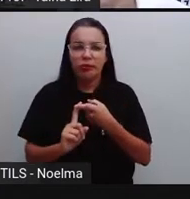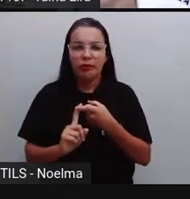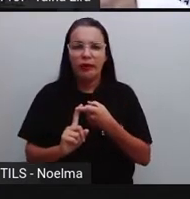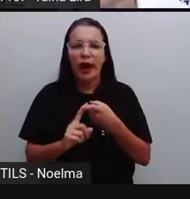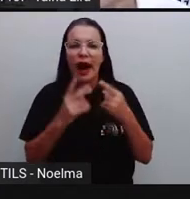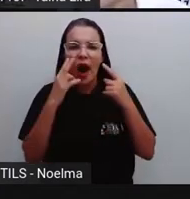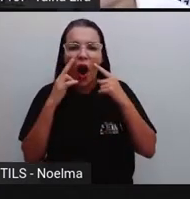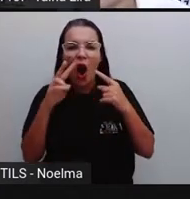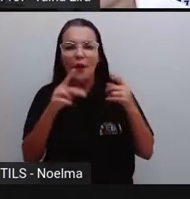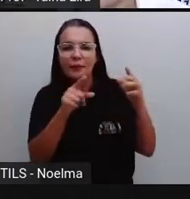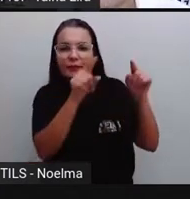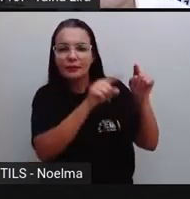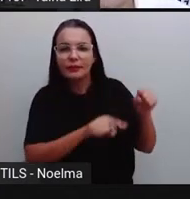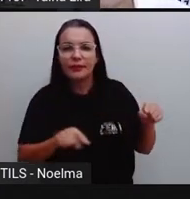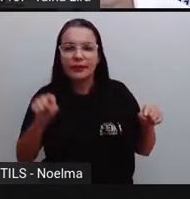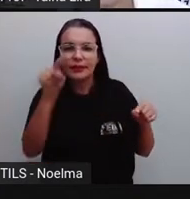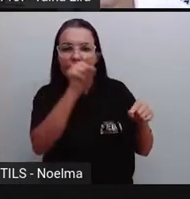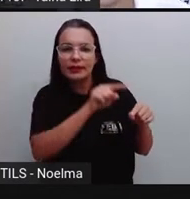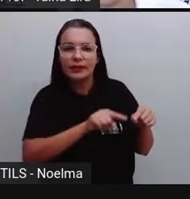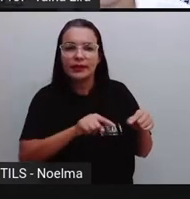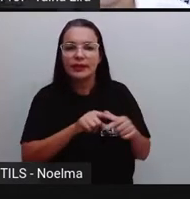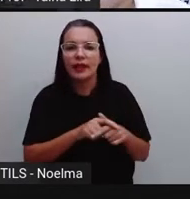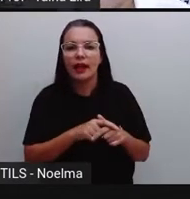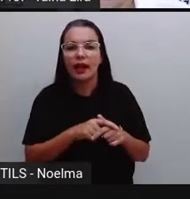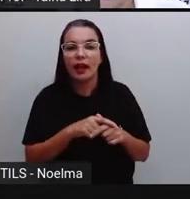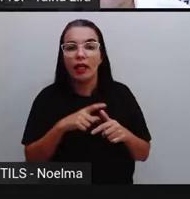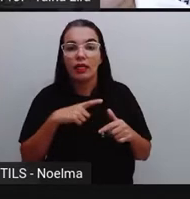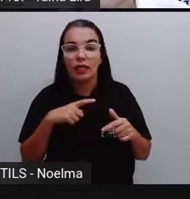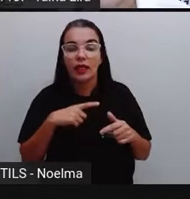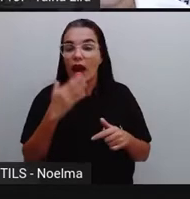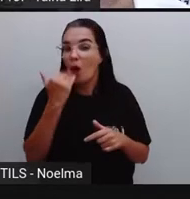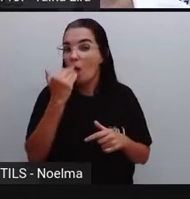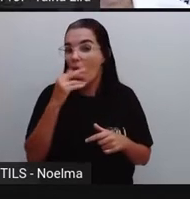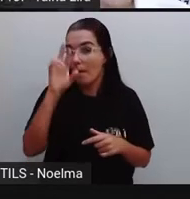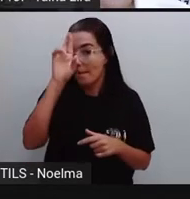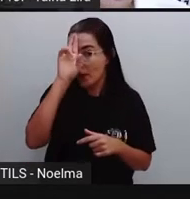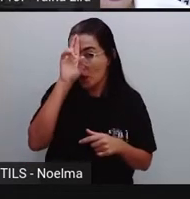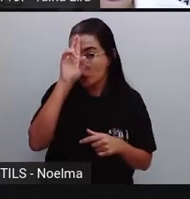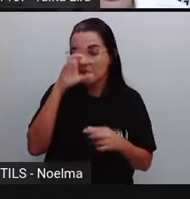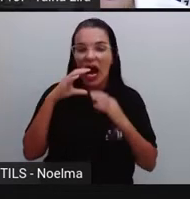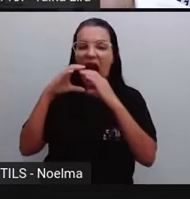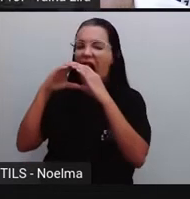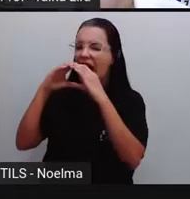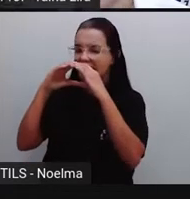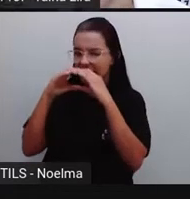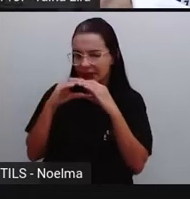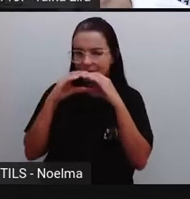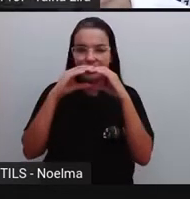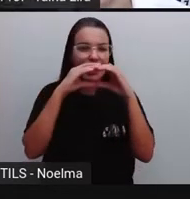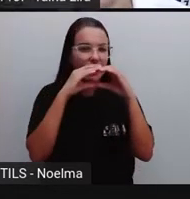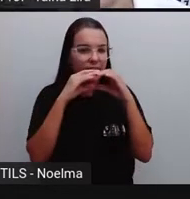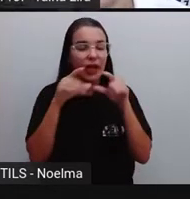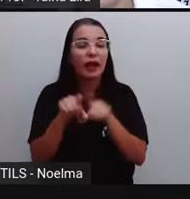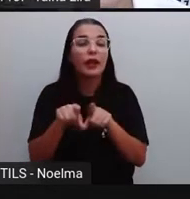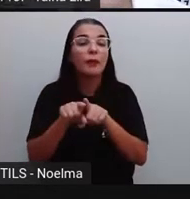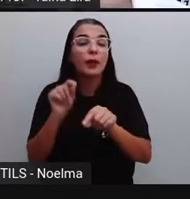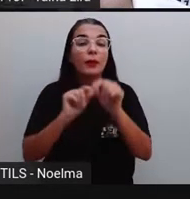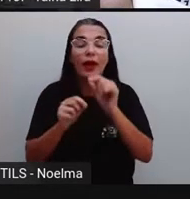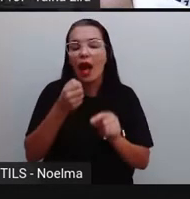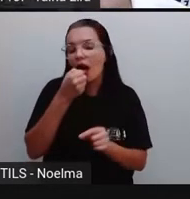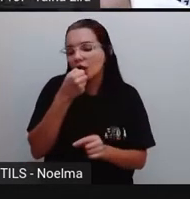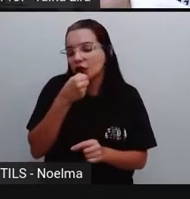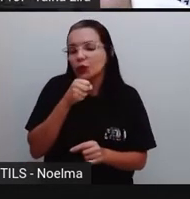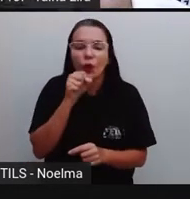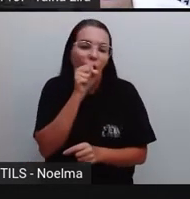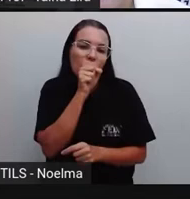para facilitar a visualização. Então, o almoço, né? Os sanduíches, os hambúrgueres e o sundae,